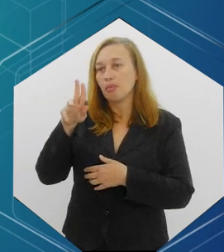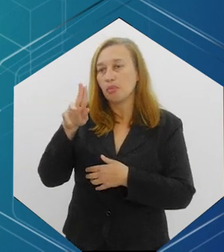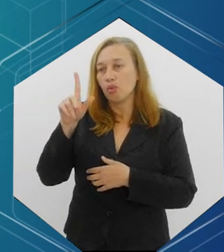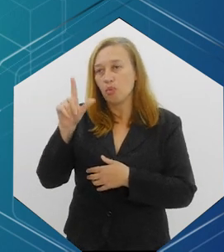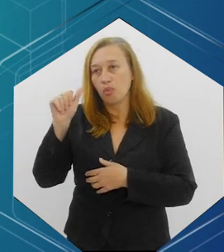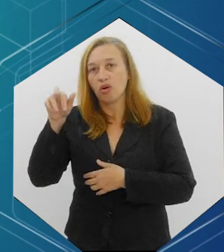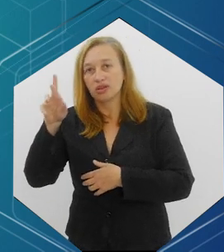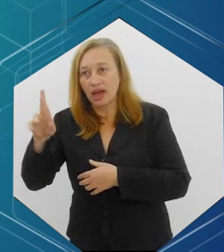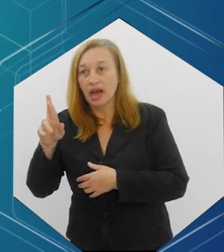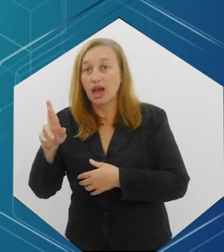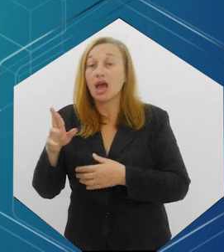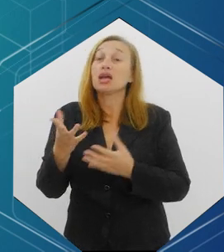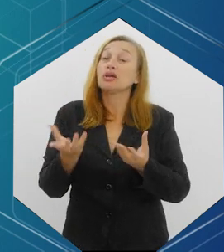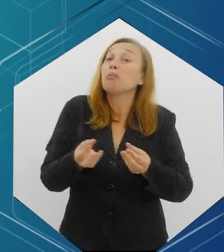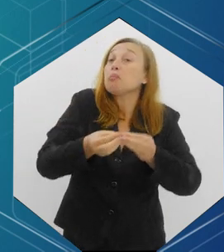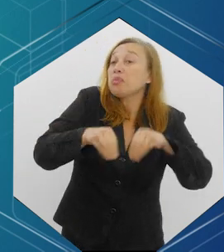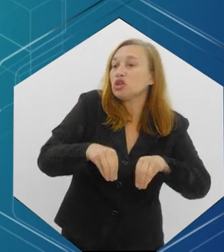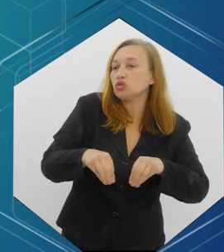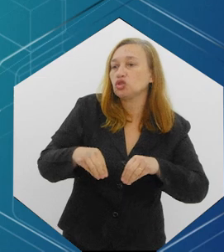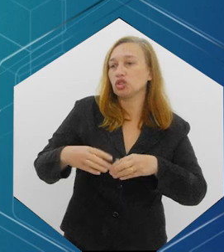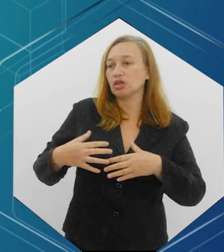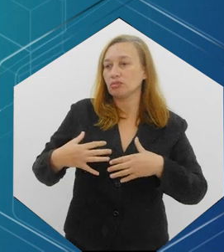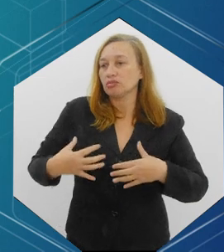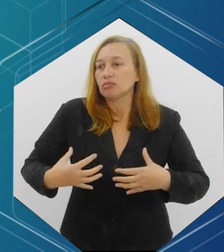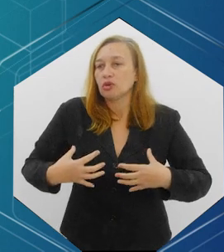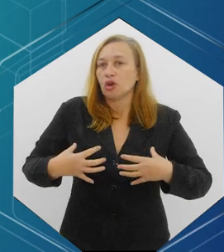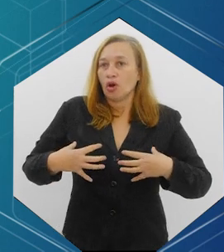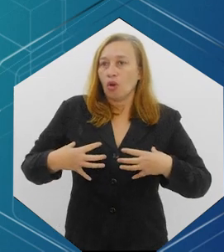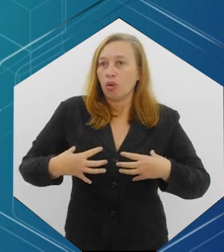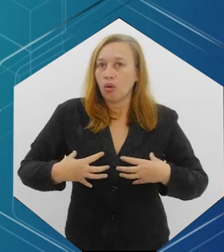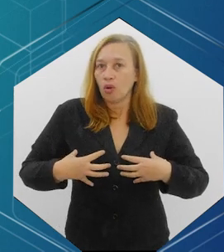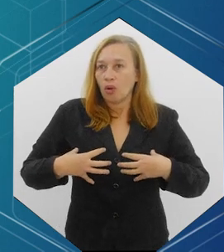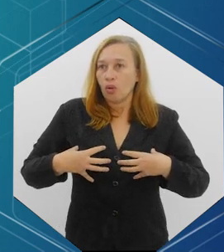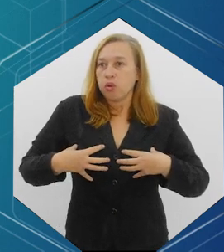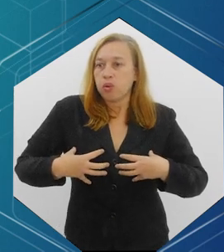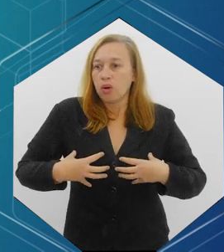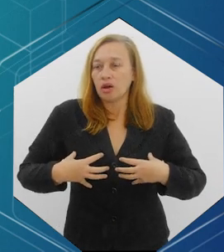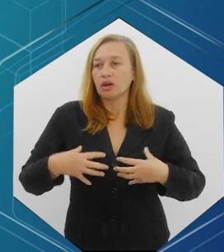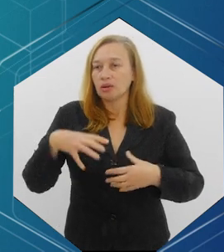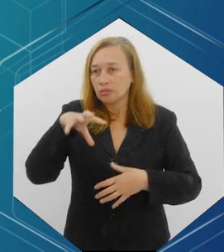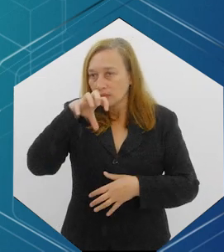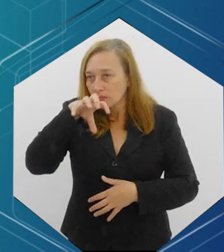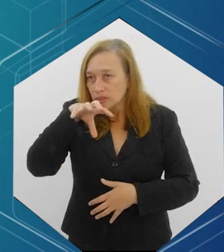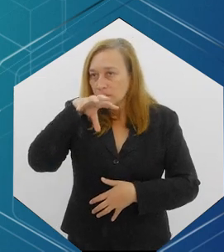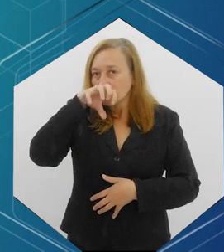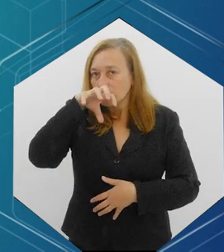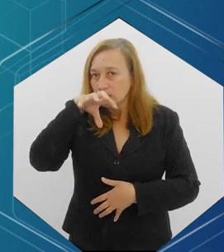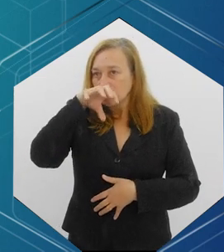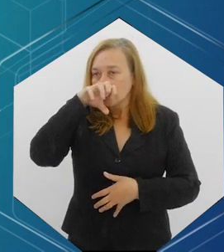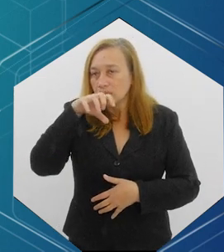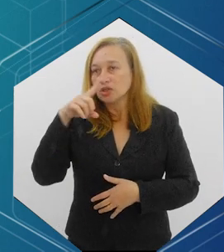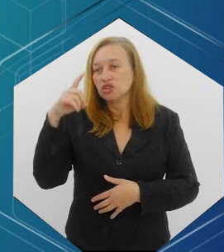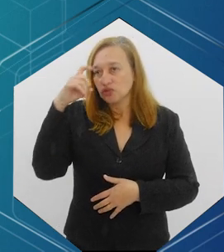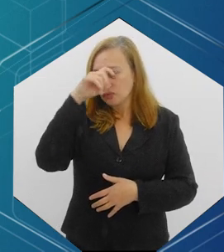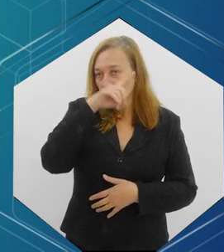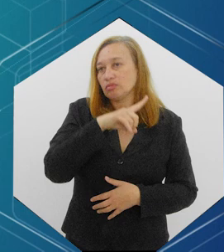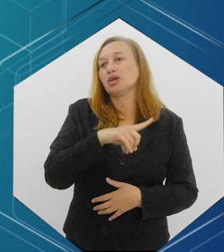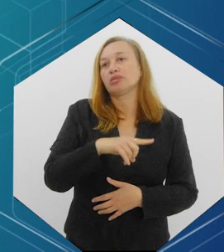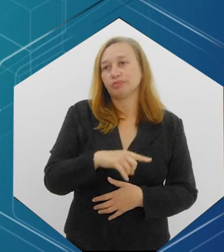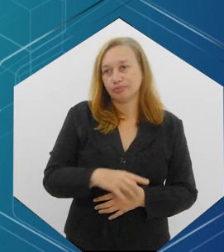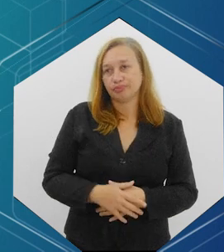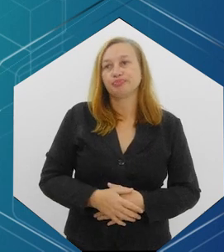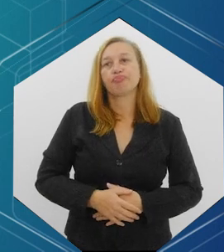destrói pedaço do pulmão, impactando na capacidade respiratória. Você tem uma dificuldade respiratória. Você